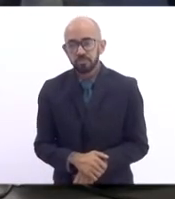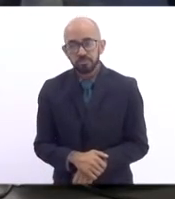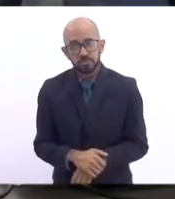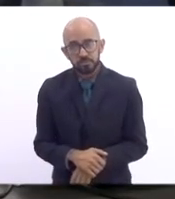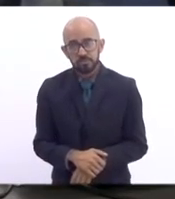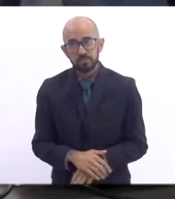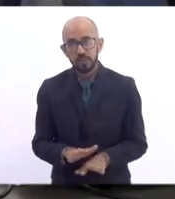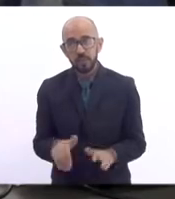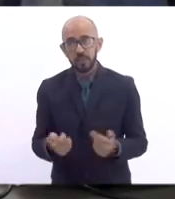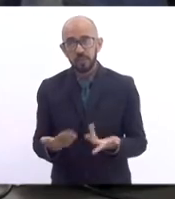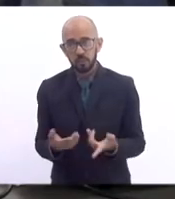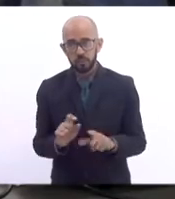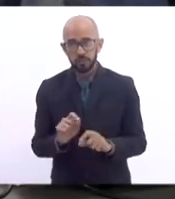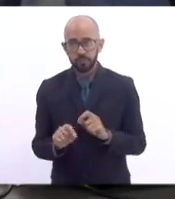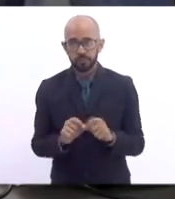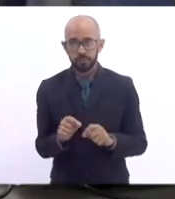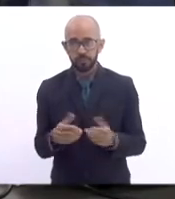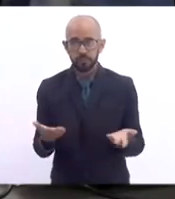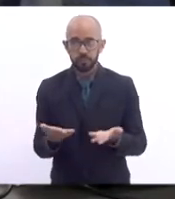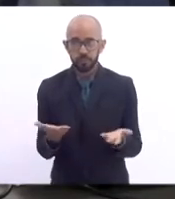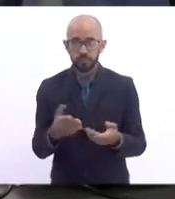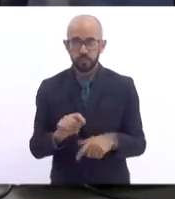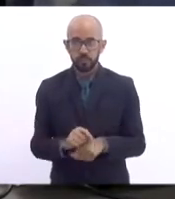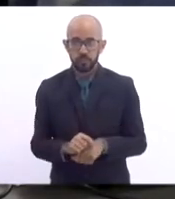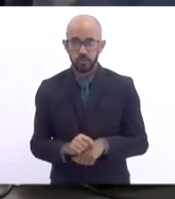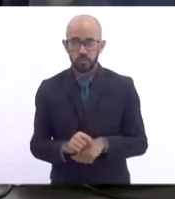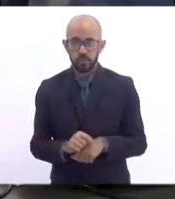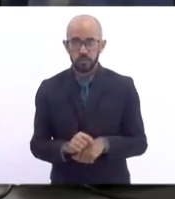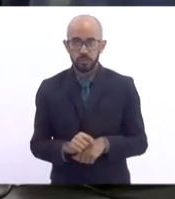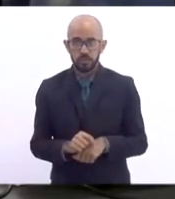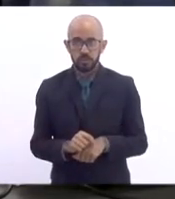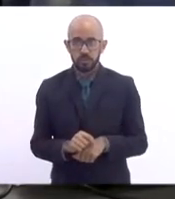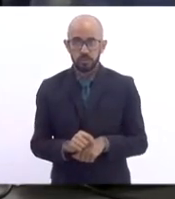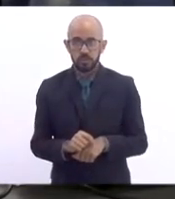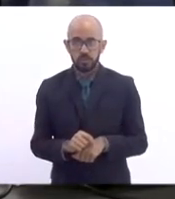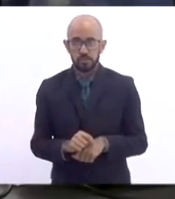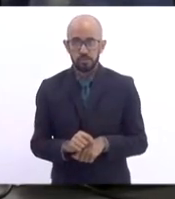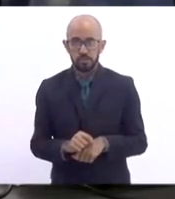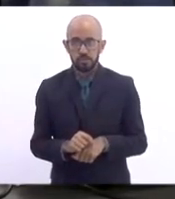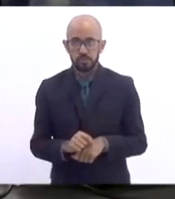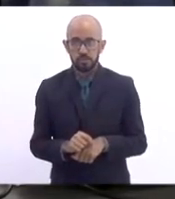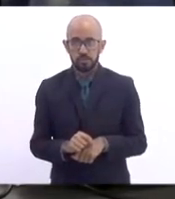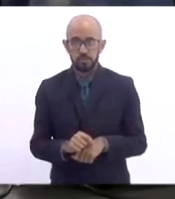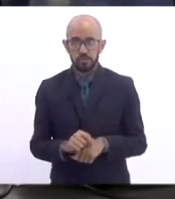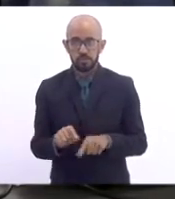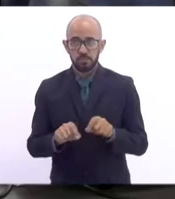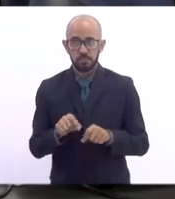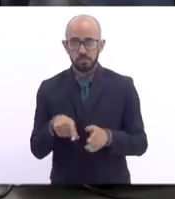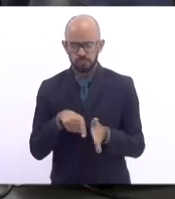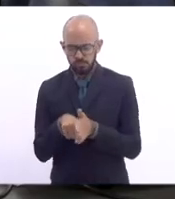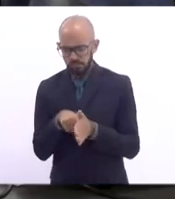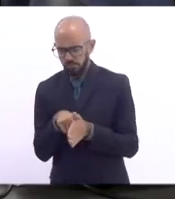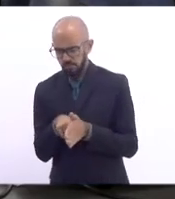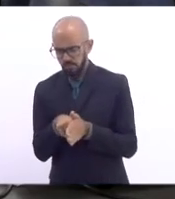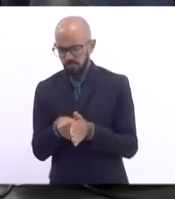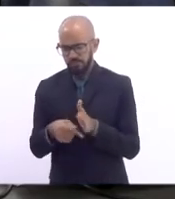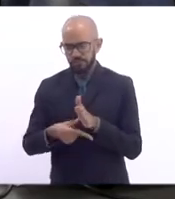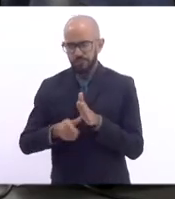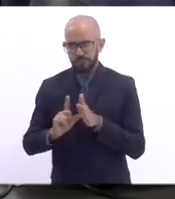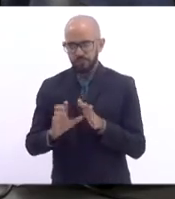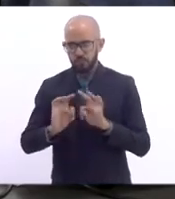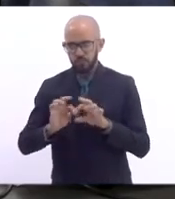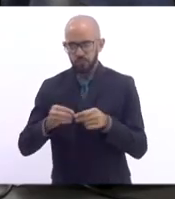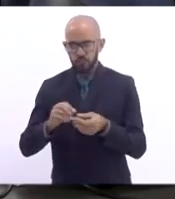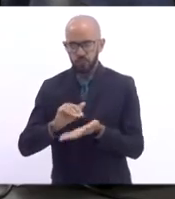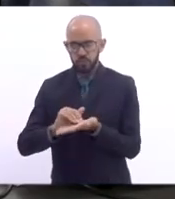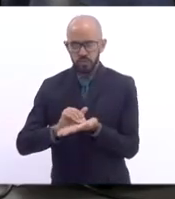é bom agora a gente passou em relação àquele a expressão anterior todos os secretários a